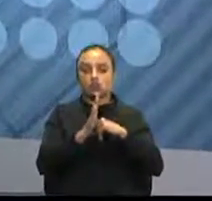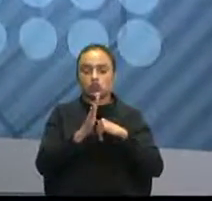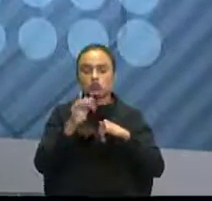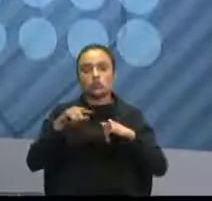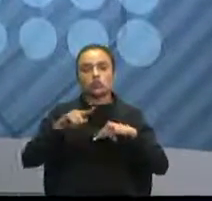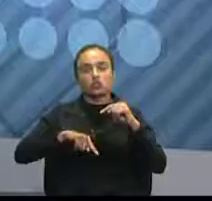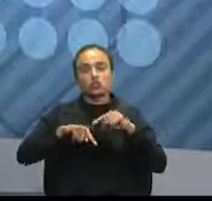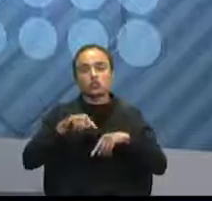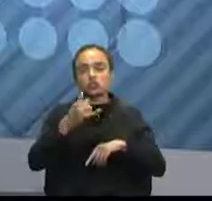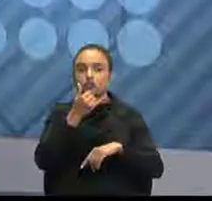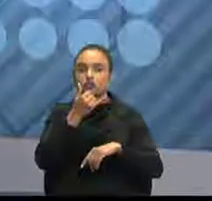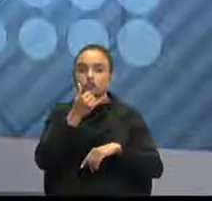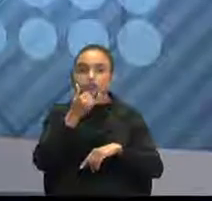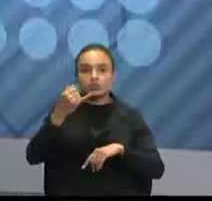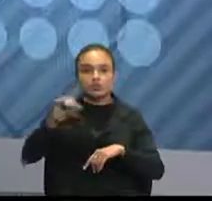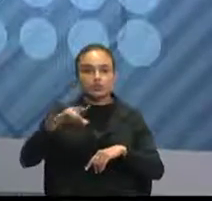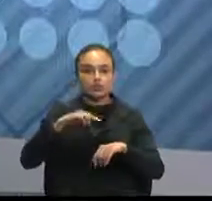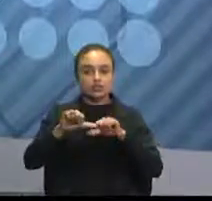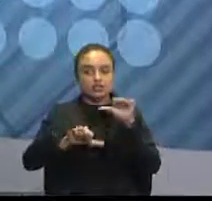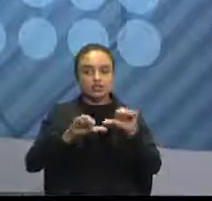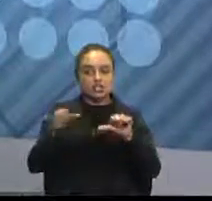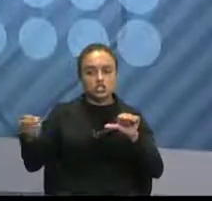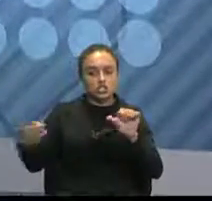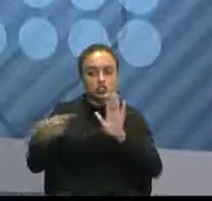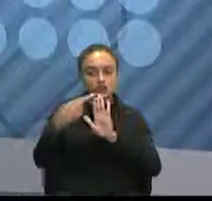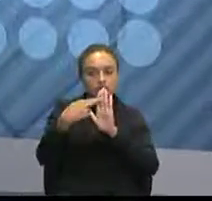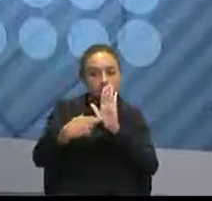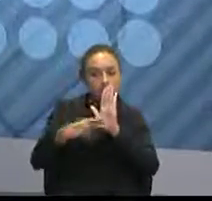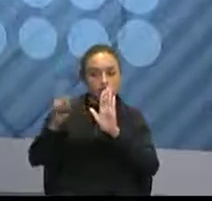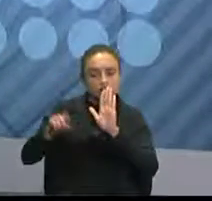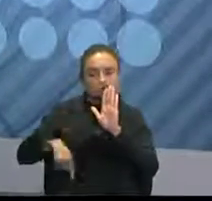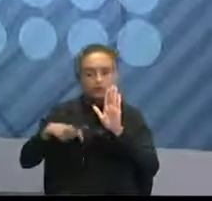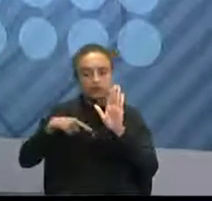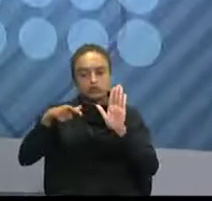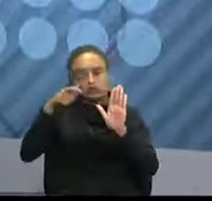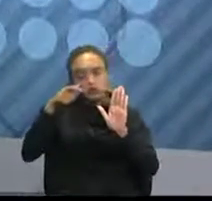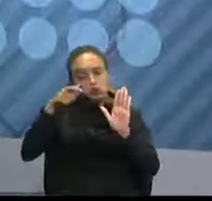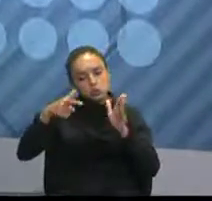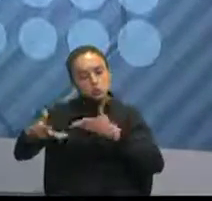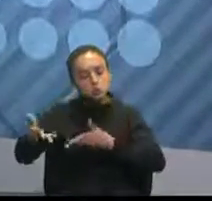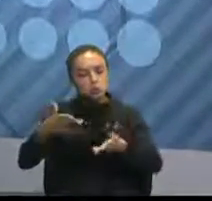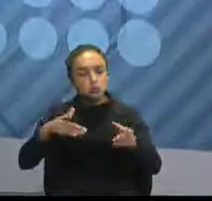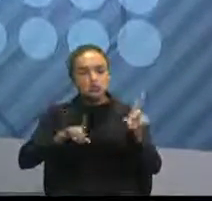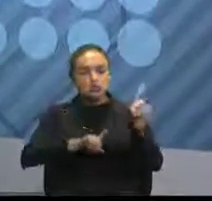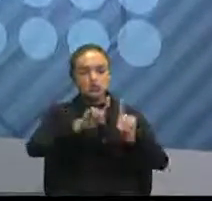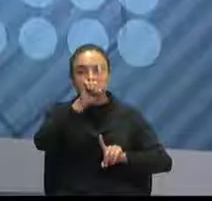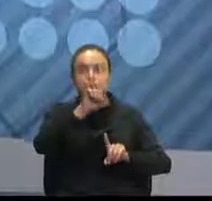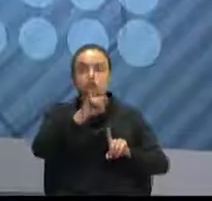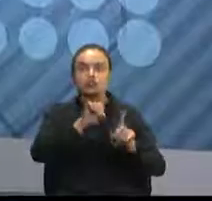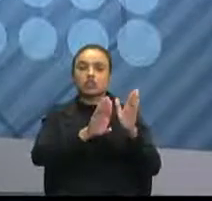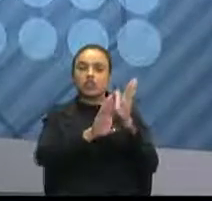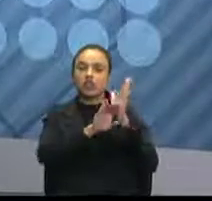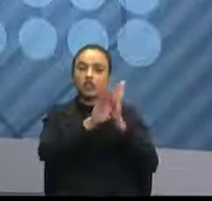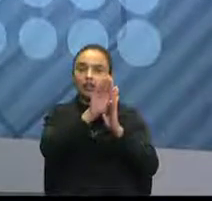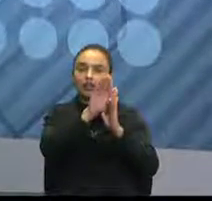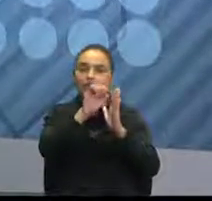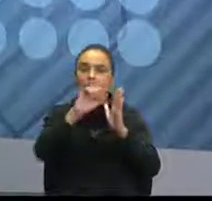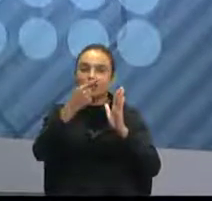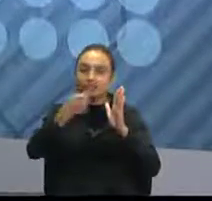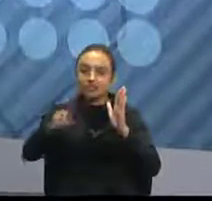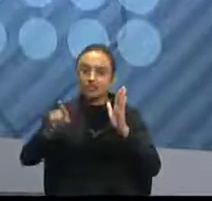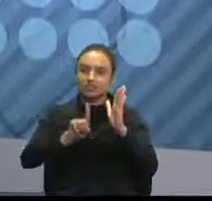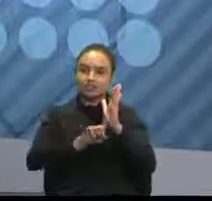reformas não viram reformas então isso faz com que exista muita especulação isso derrube as ações da bolsa podemos analisar